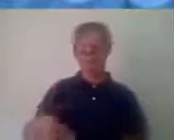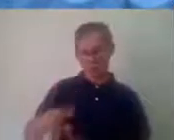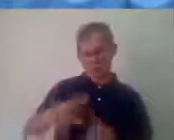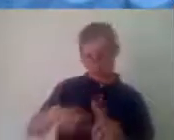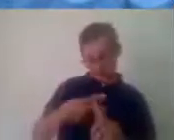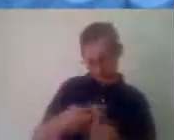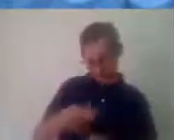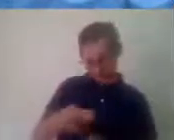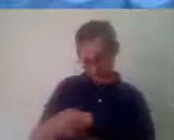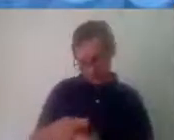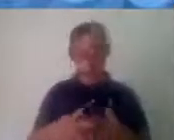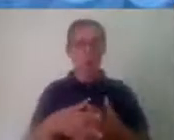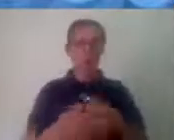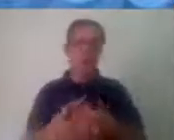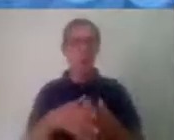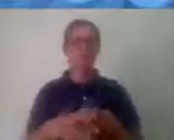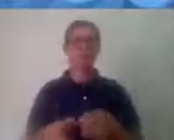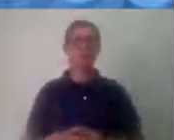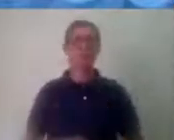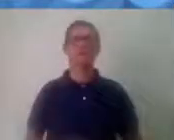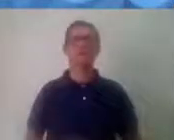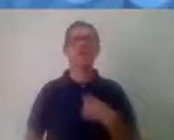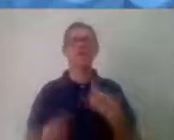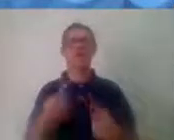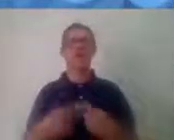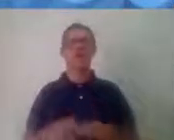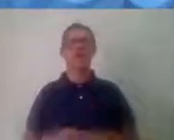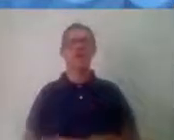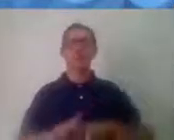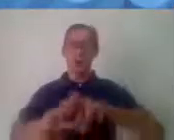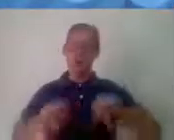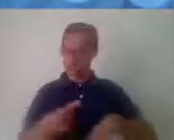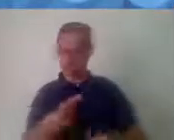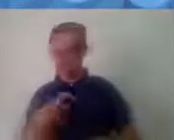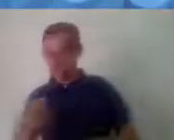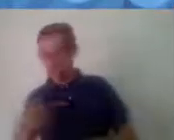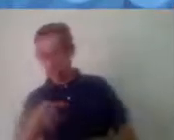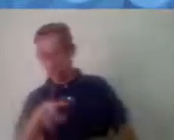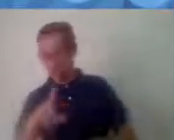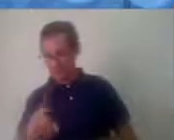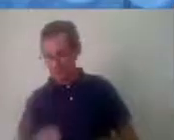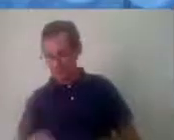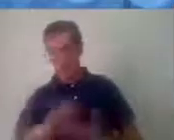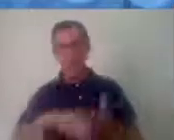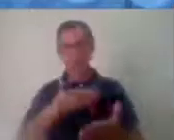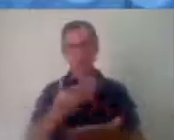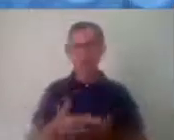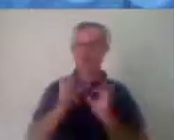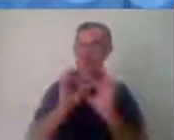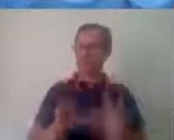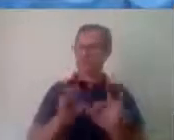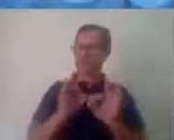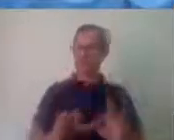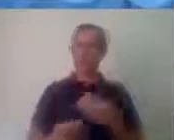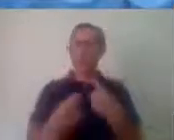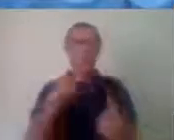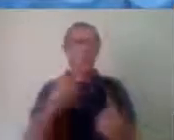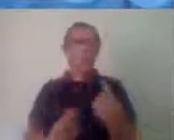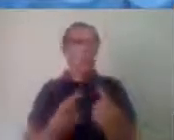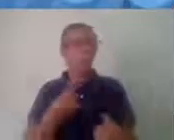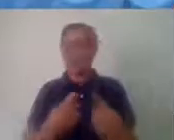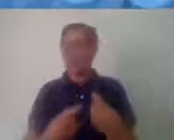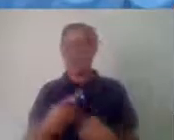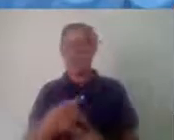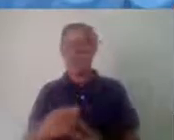dupla e você não confundir qual é a variação de cada um. Interpreta corretamente qual é